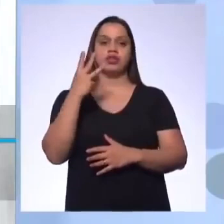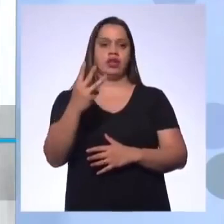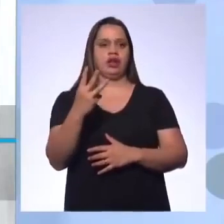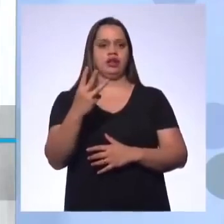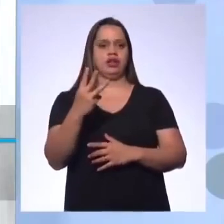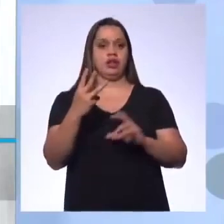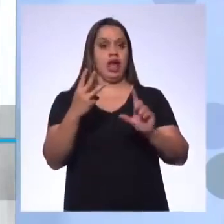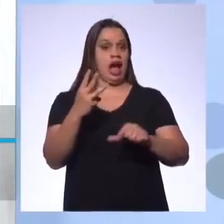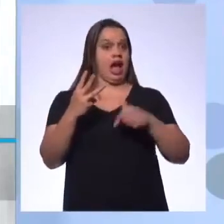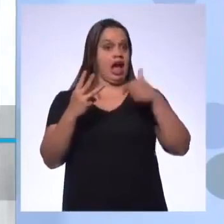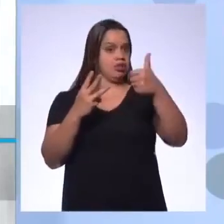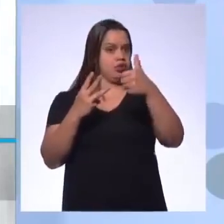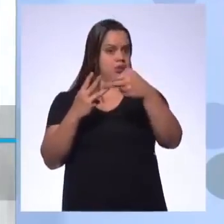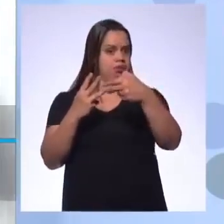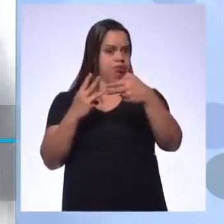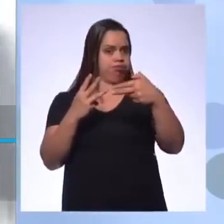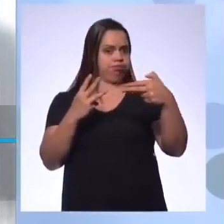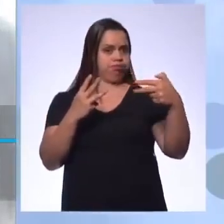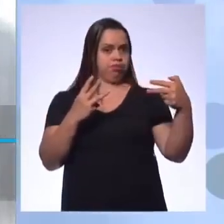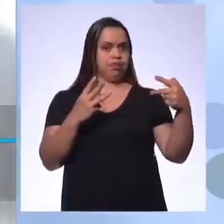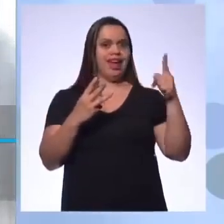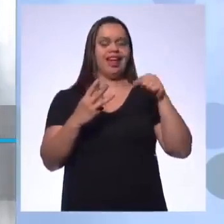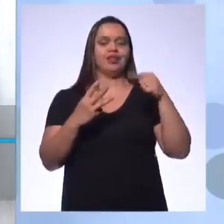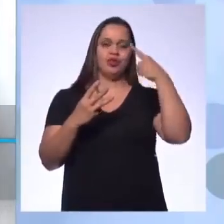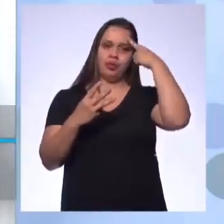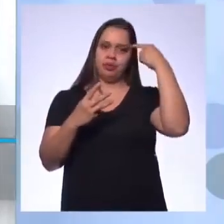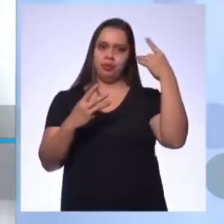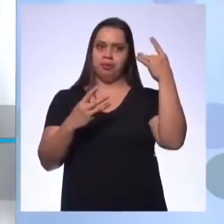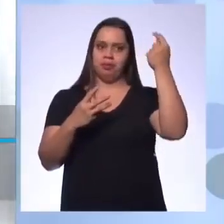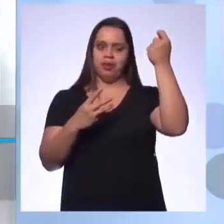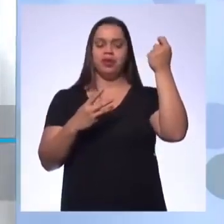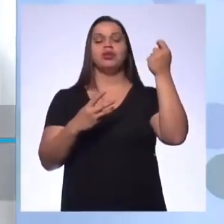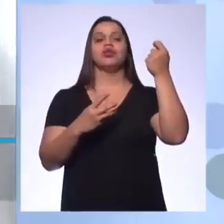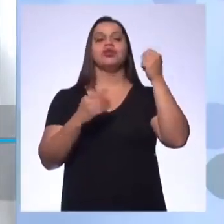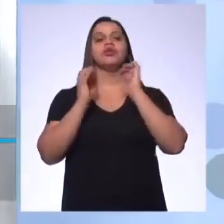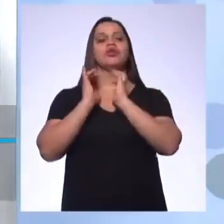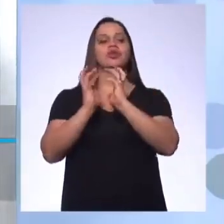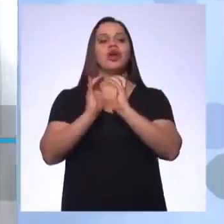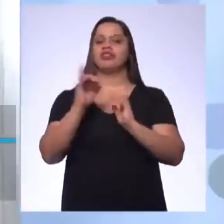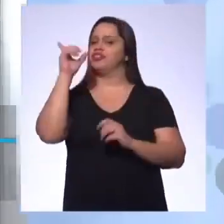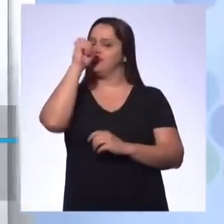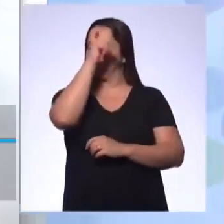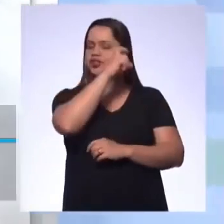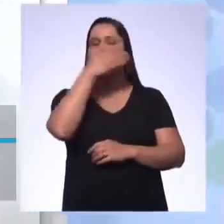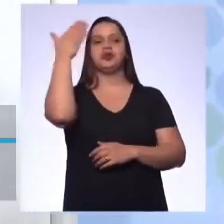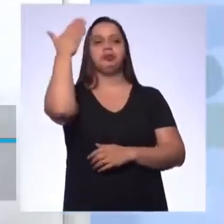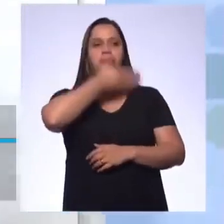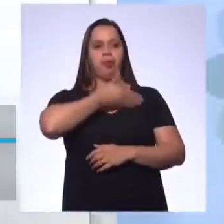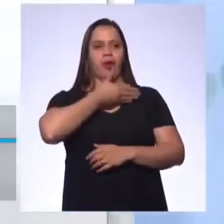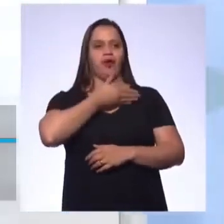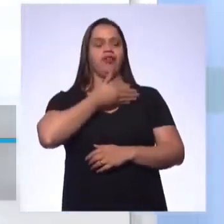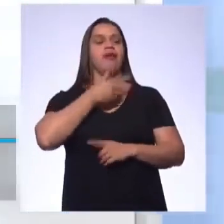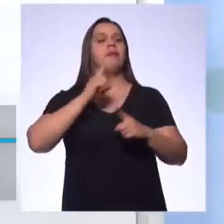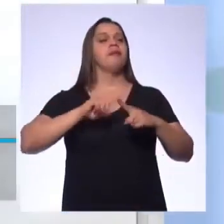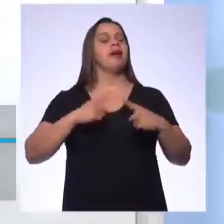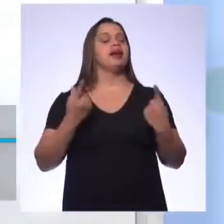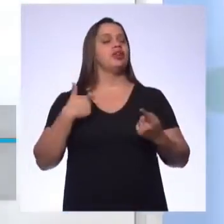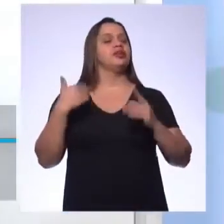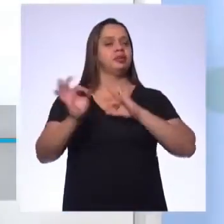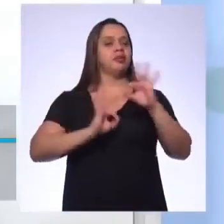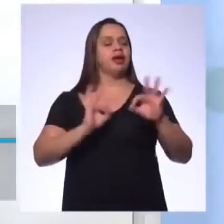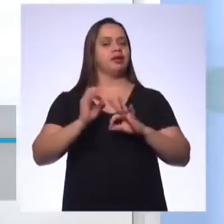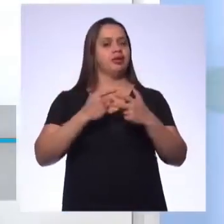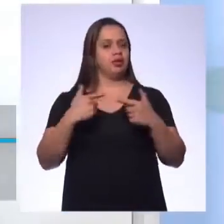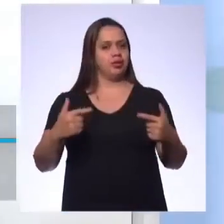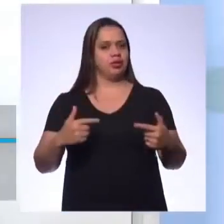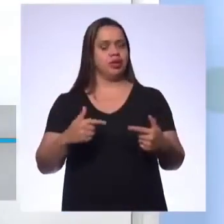invenções do seu cérebro. Isso é difícil de te provar, mas a gente preparou alguma coisa aqui, não sei se vai dar certo. Mas se depois você tiver um